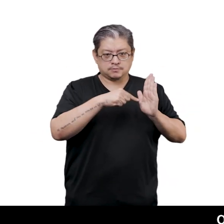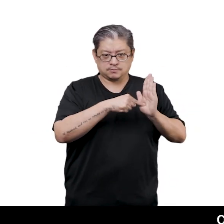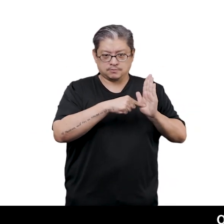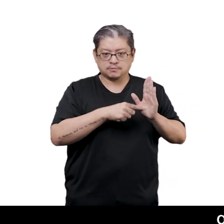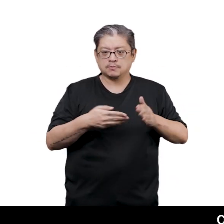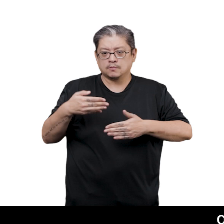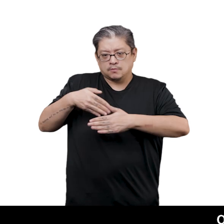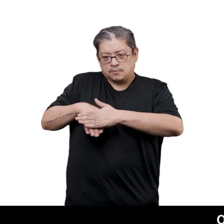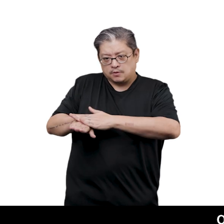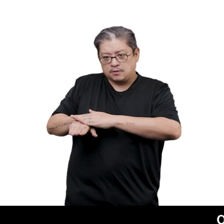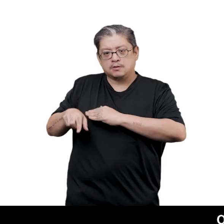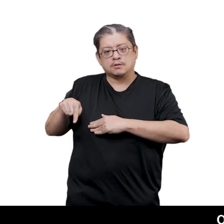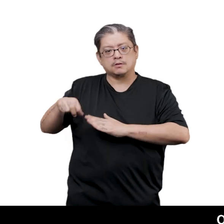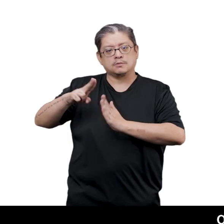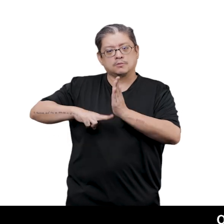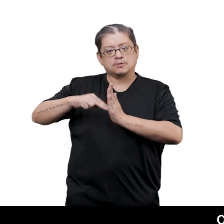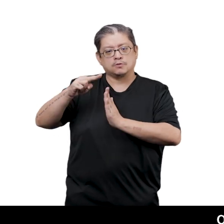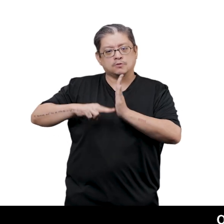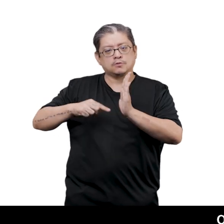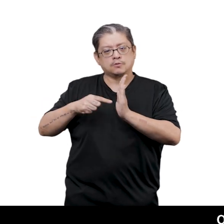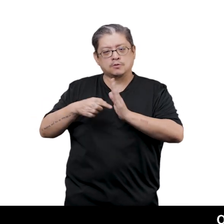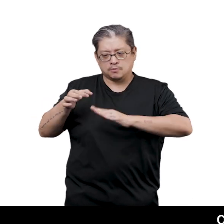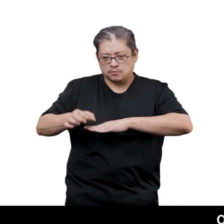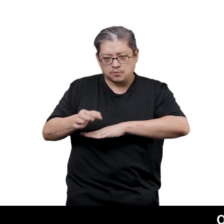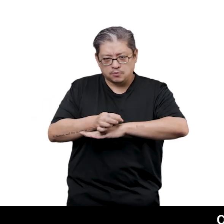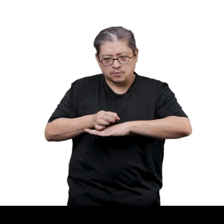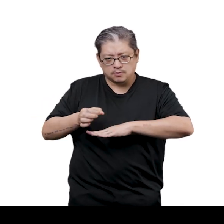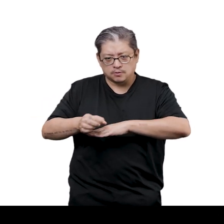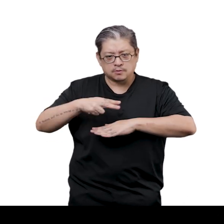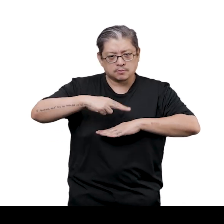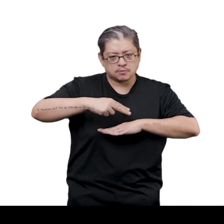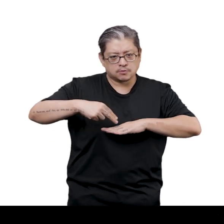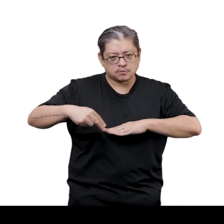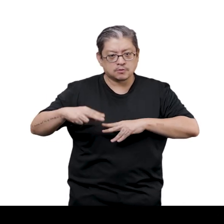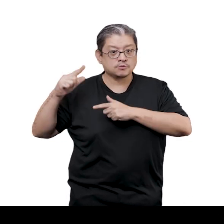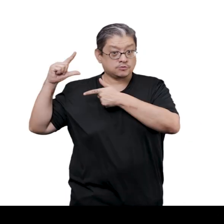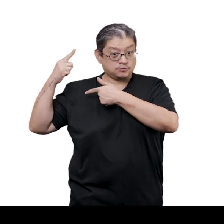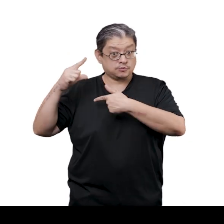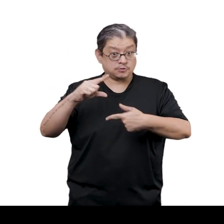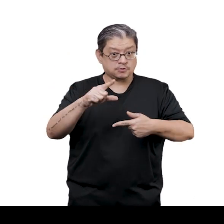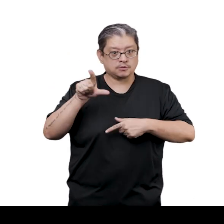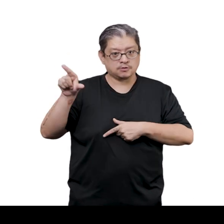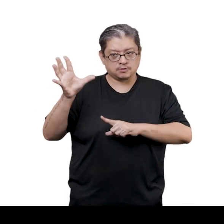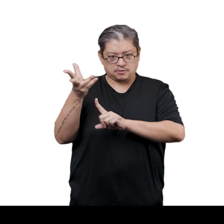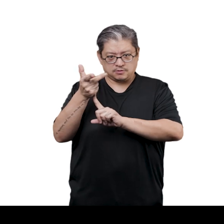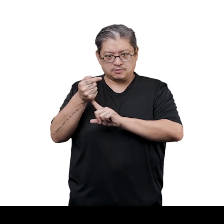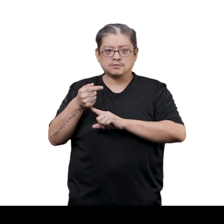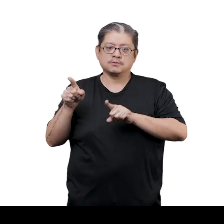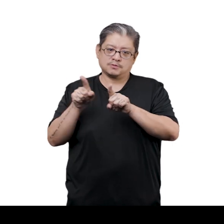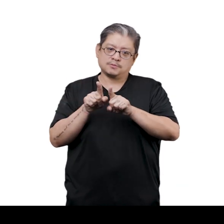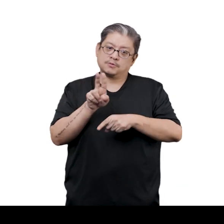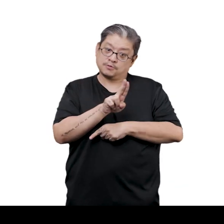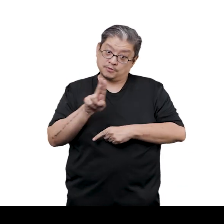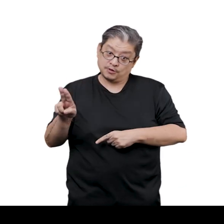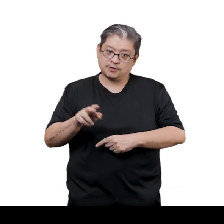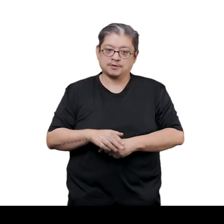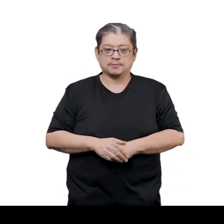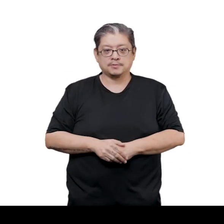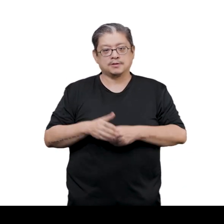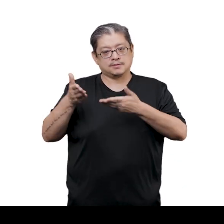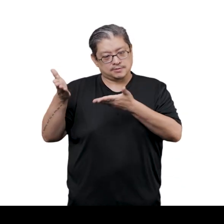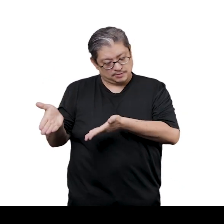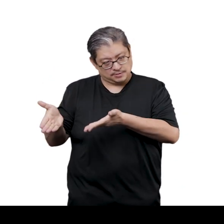as tintas e paletas dos pintores mais tradicionais, e também ao nome da própria paleta de cores, Vale da